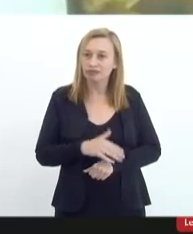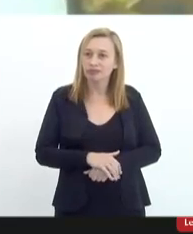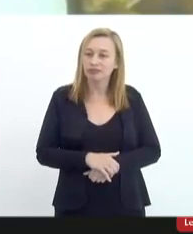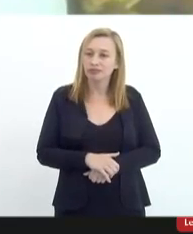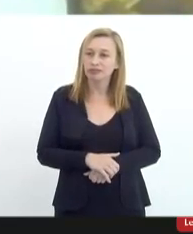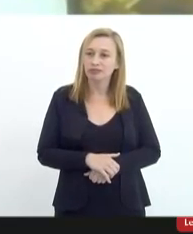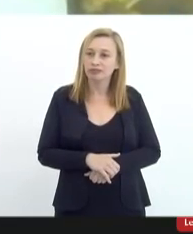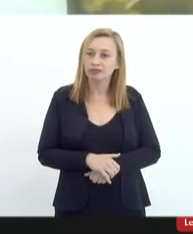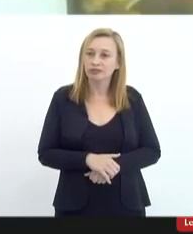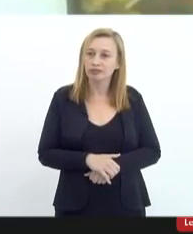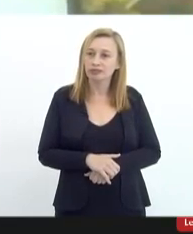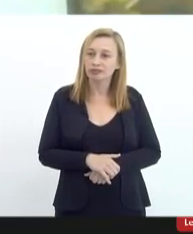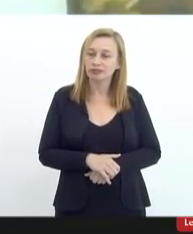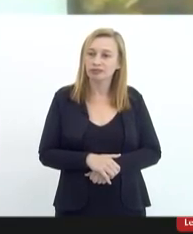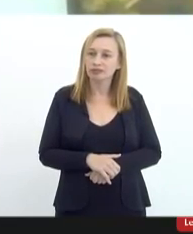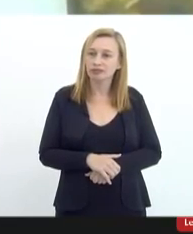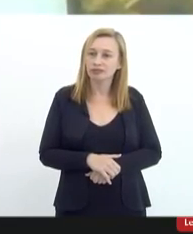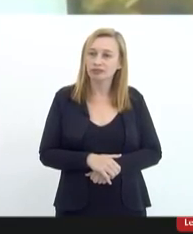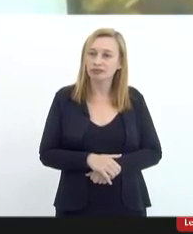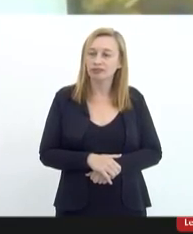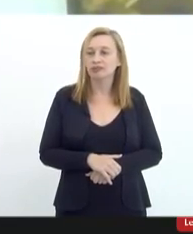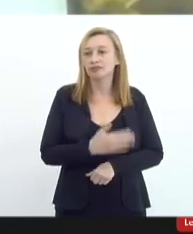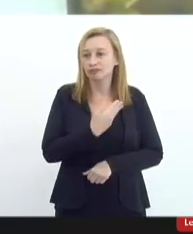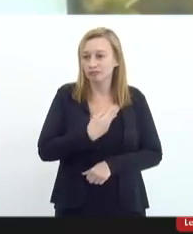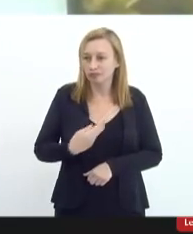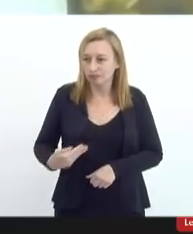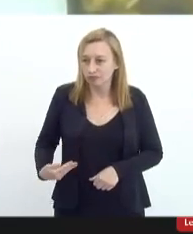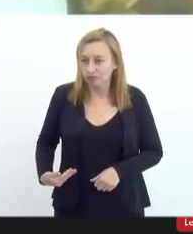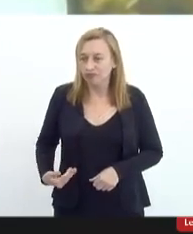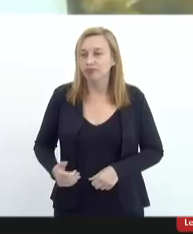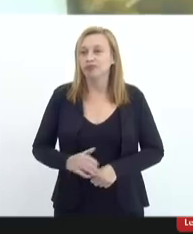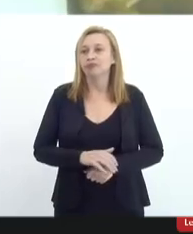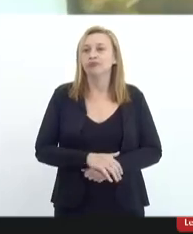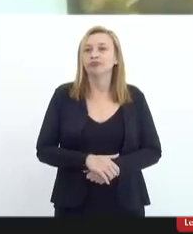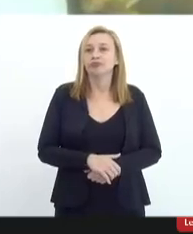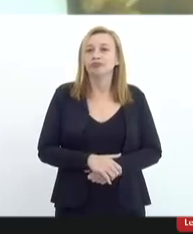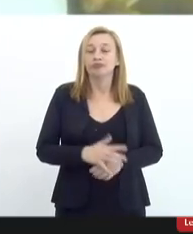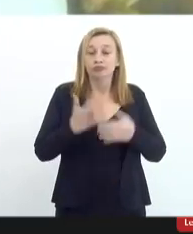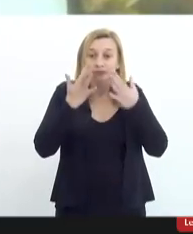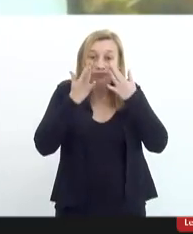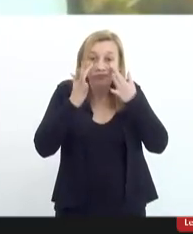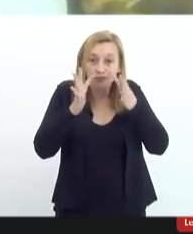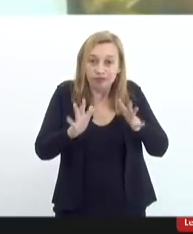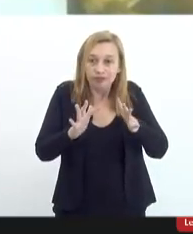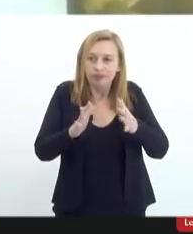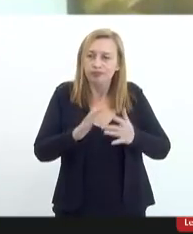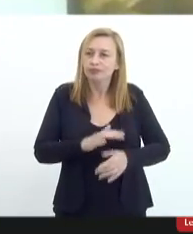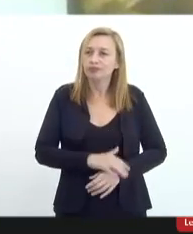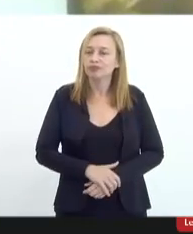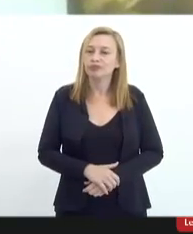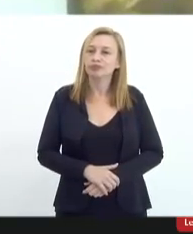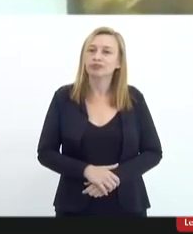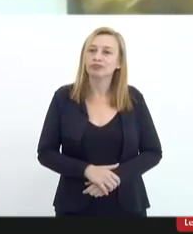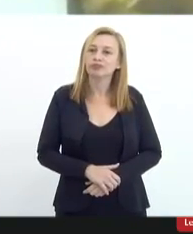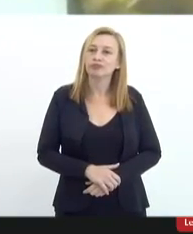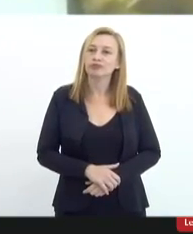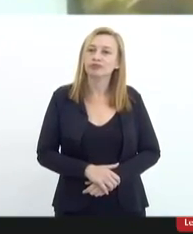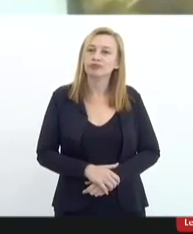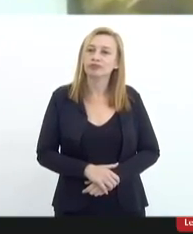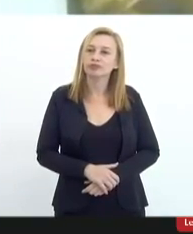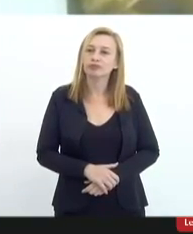que as autoridades se atentem no que tange a